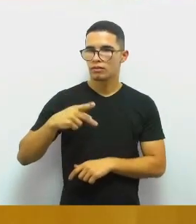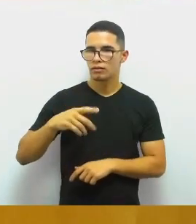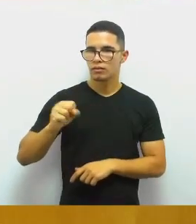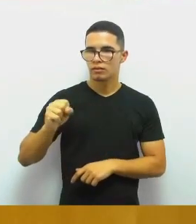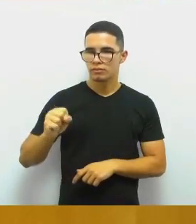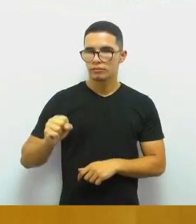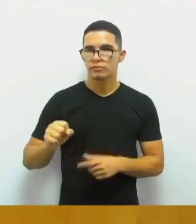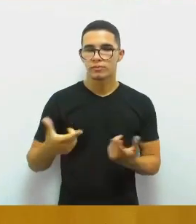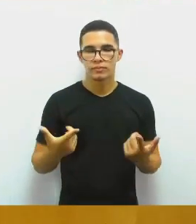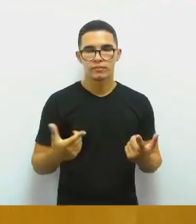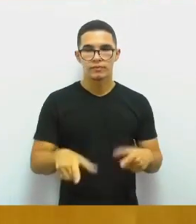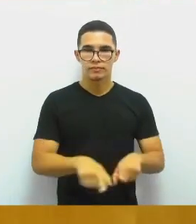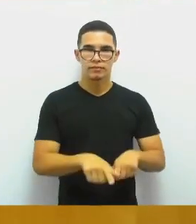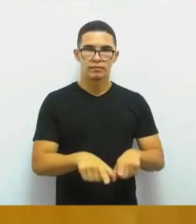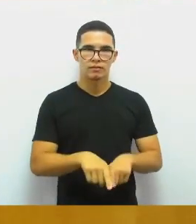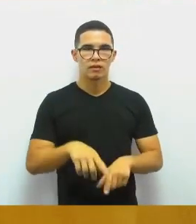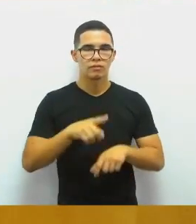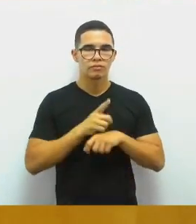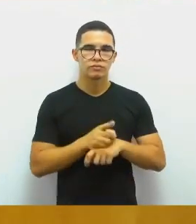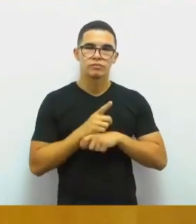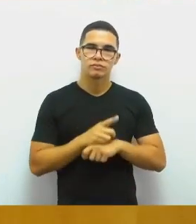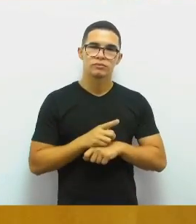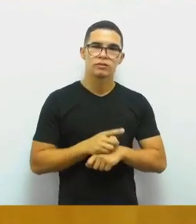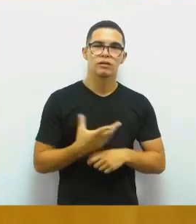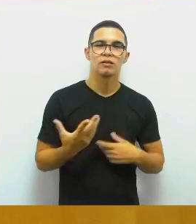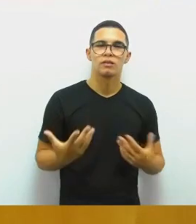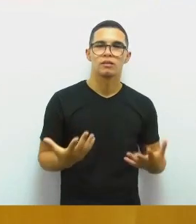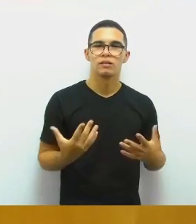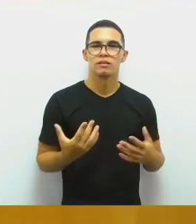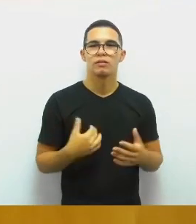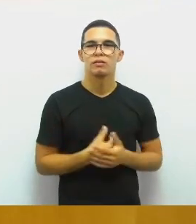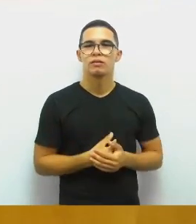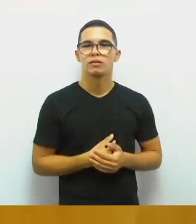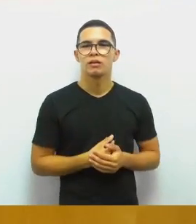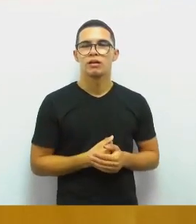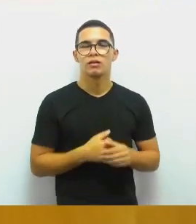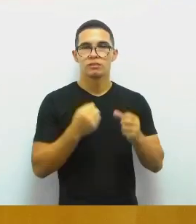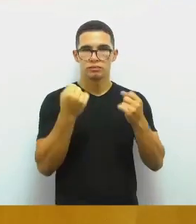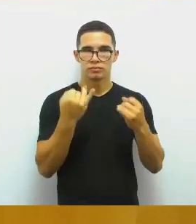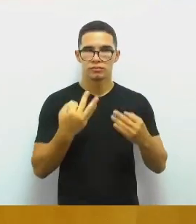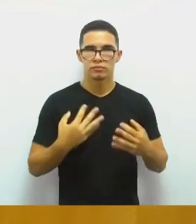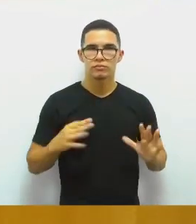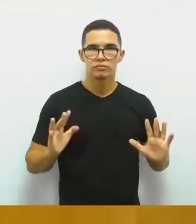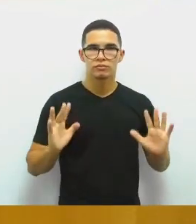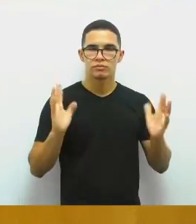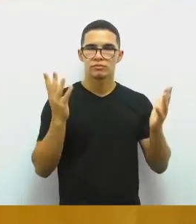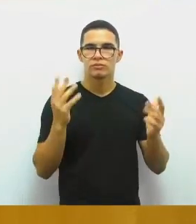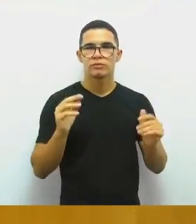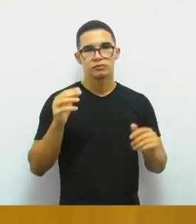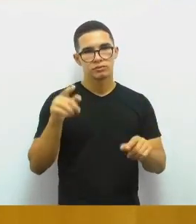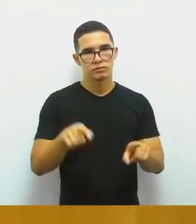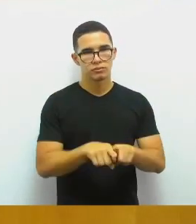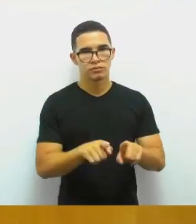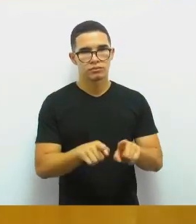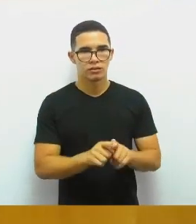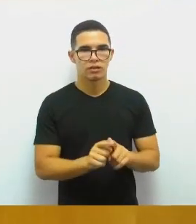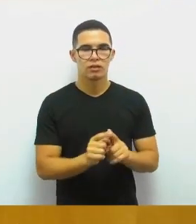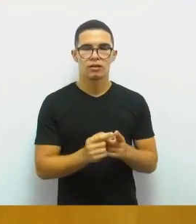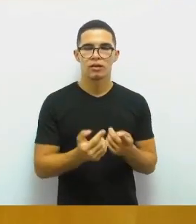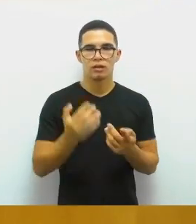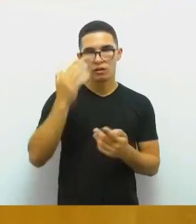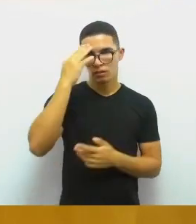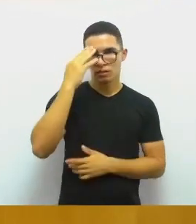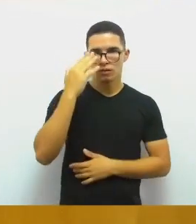Cabral, de autoria do vereador Dudu do Turismo, que falou pelas homenagens, assim como os agraciados e